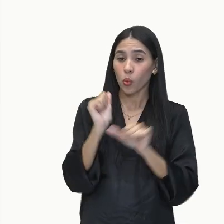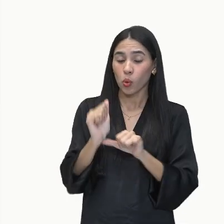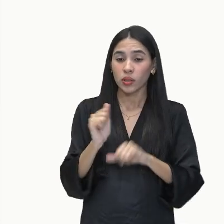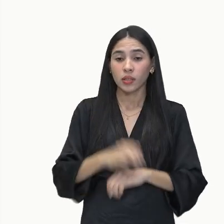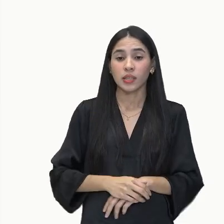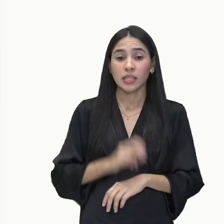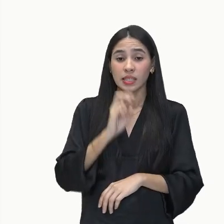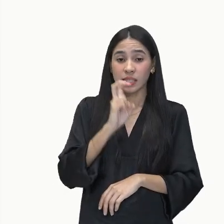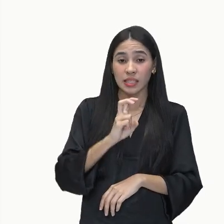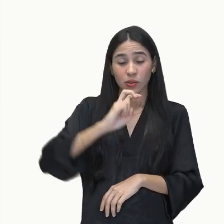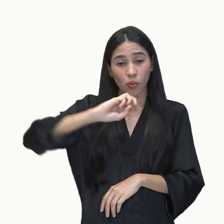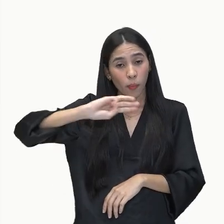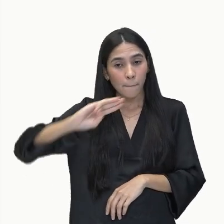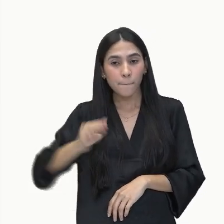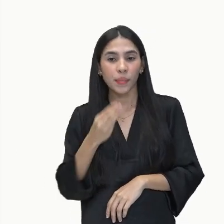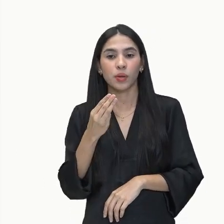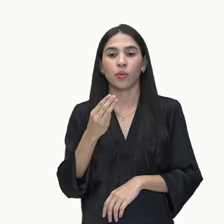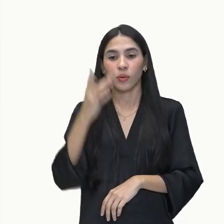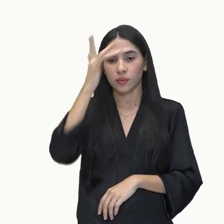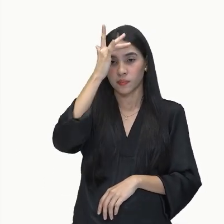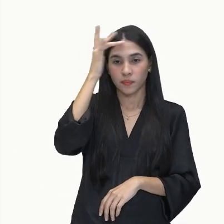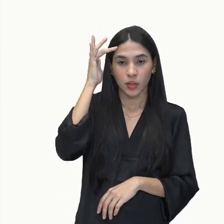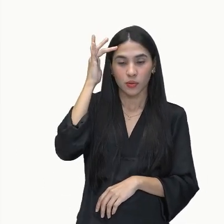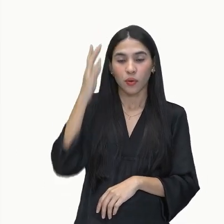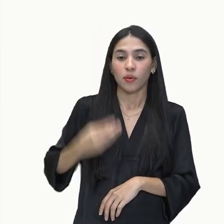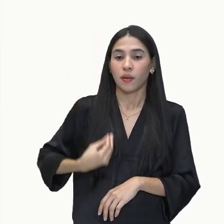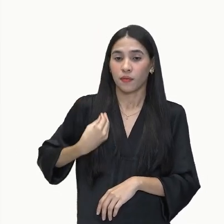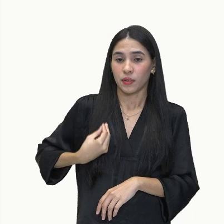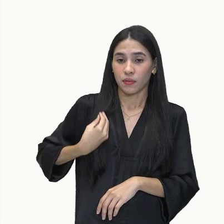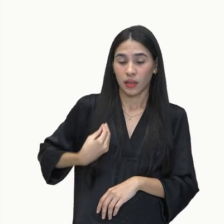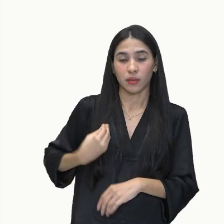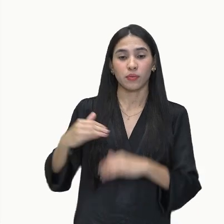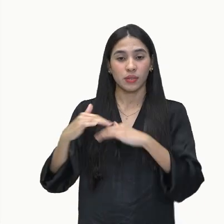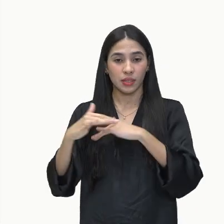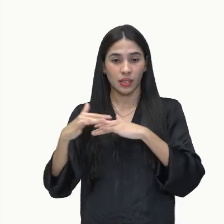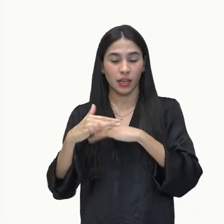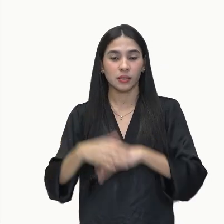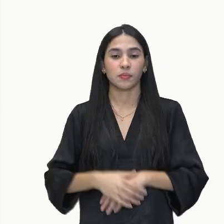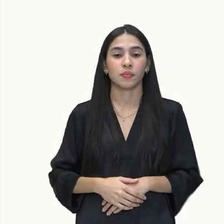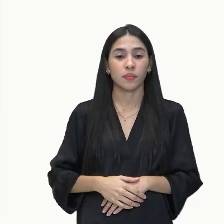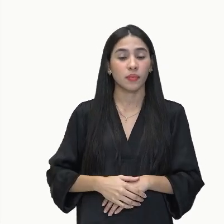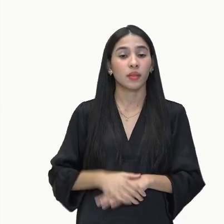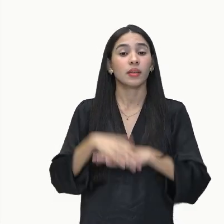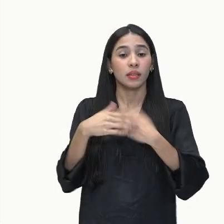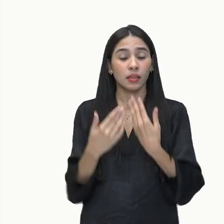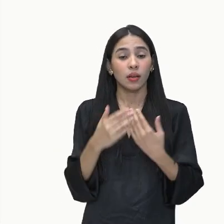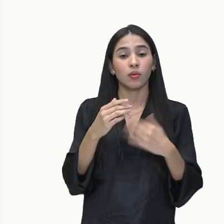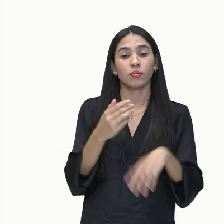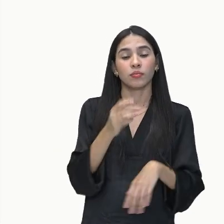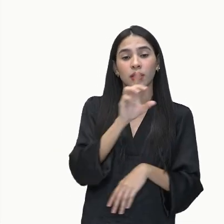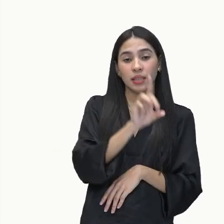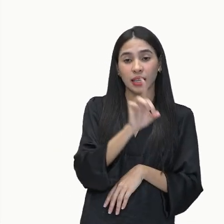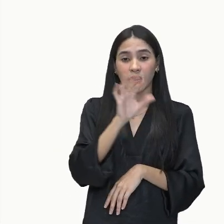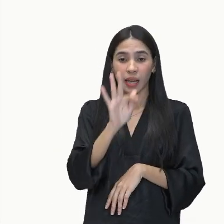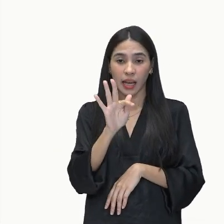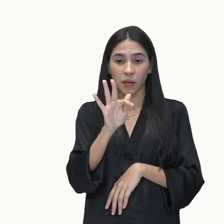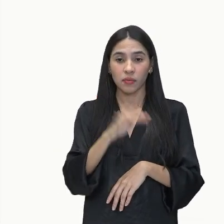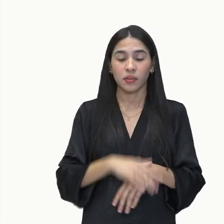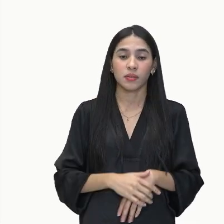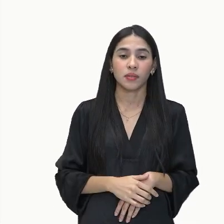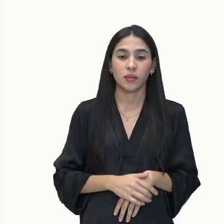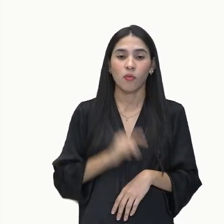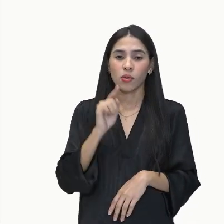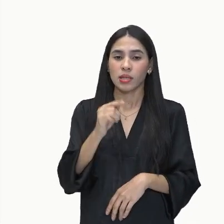5 milhões de pessoas vivendo das cidades. Então, no Distrito Federal, a gente pode observar aí pelas cores